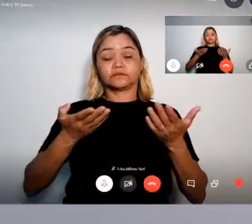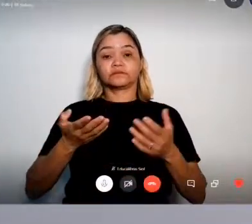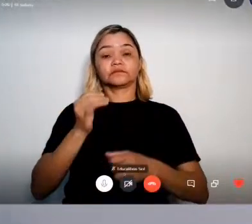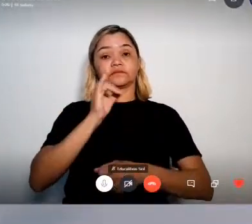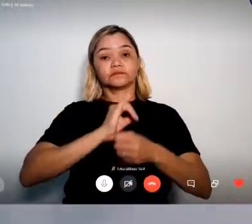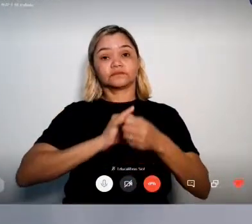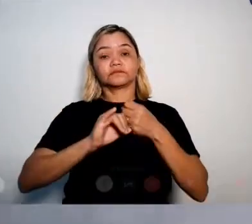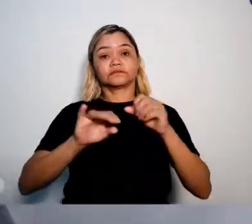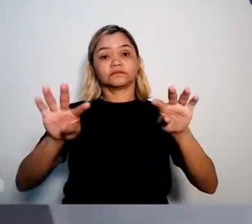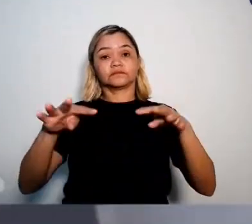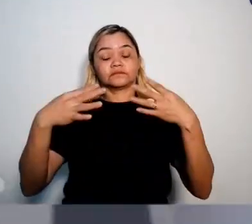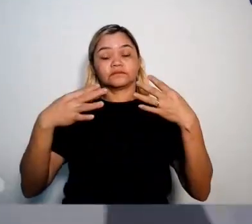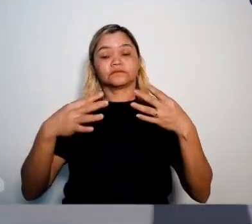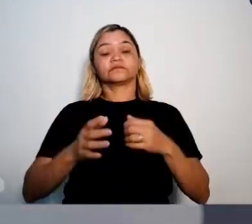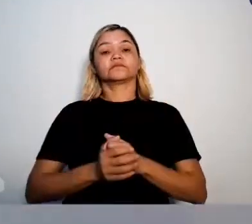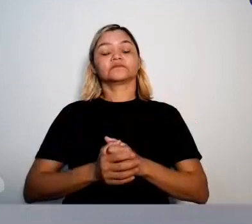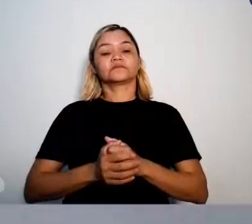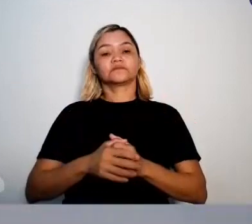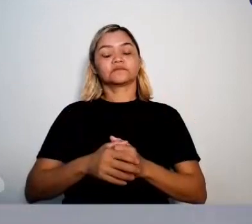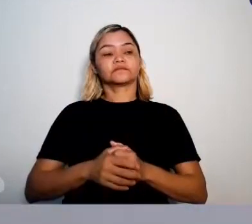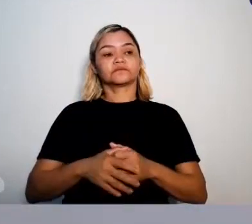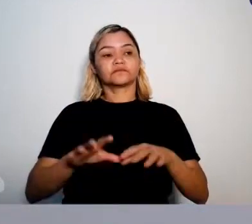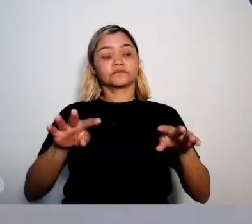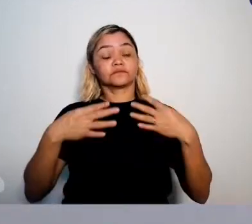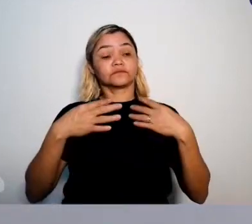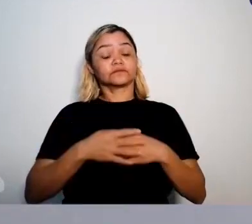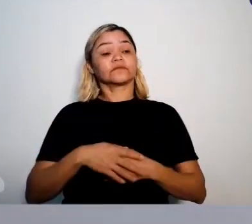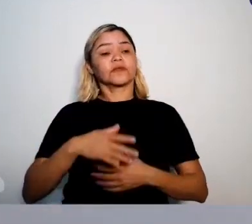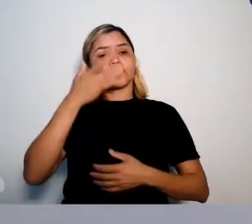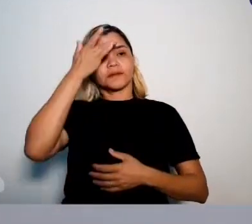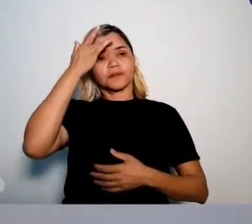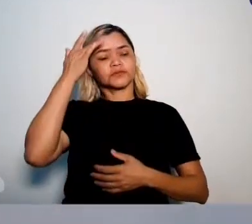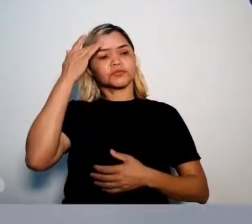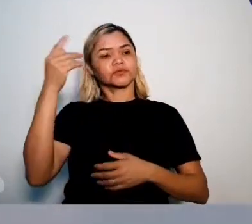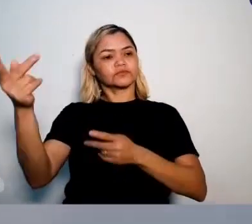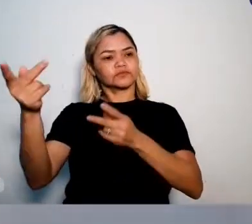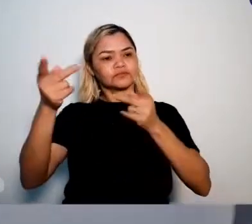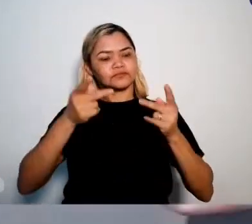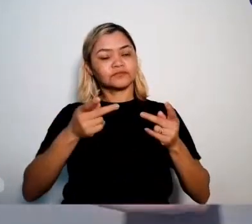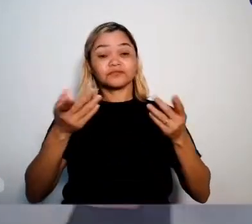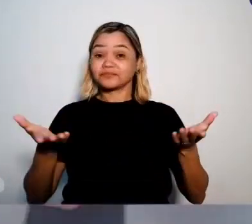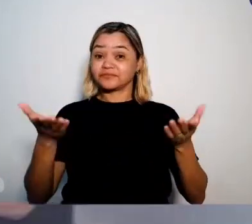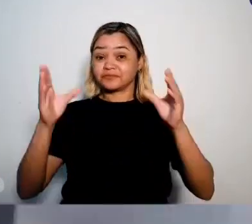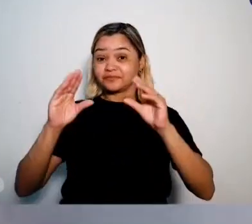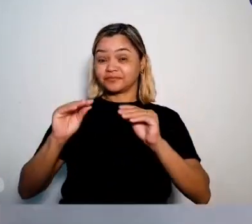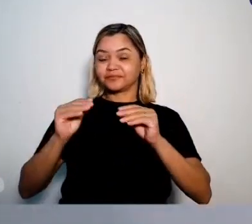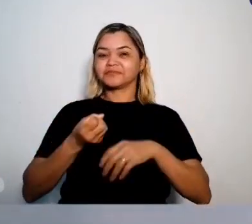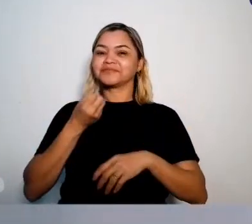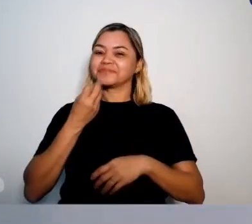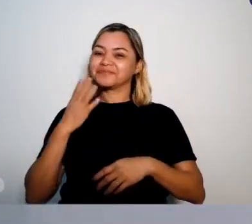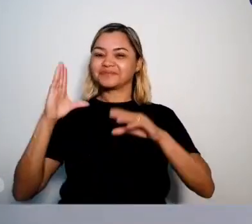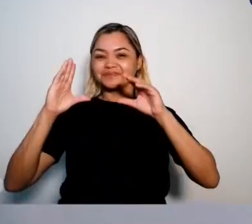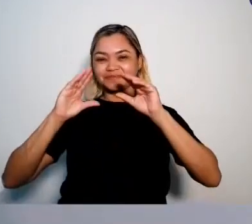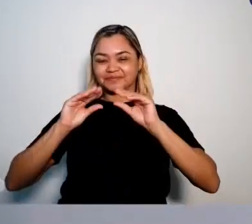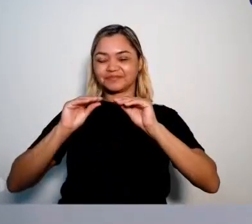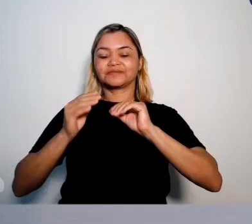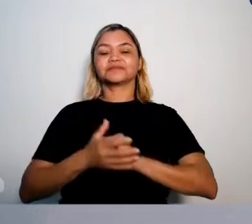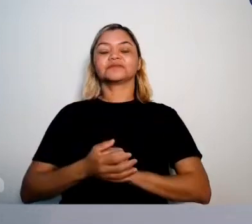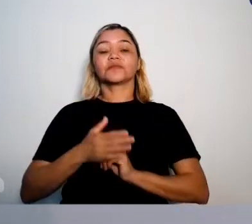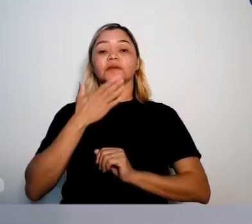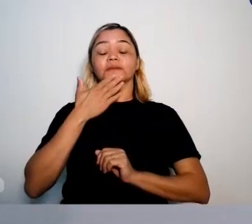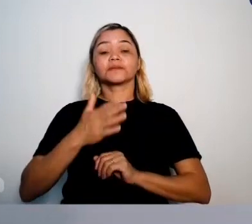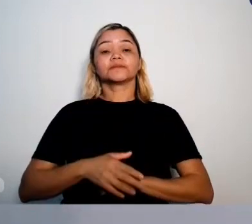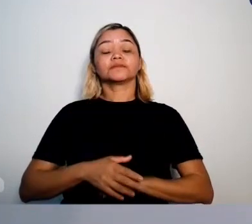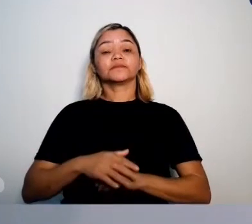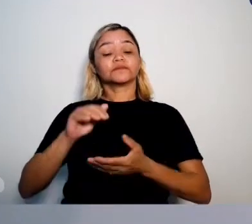internautas, telespectadores, povo que nos visita nesta noite, boa noite. Solicito ao senhor